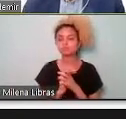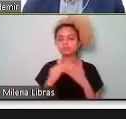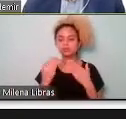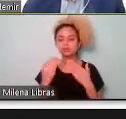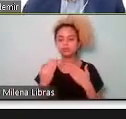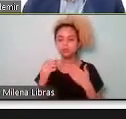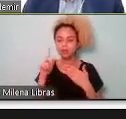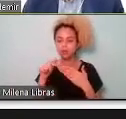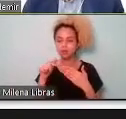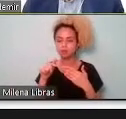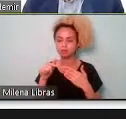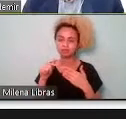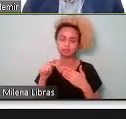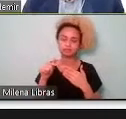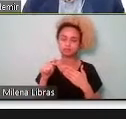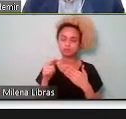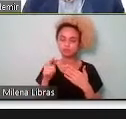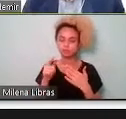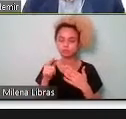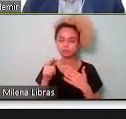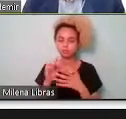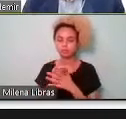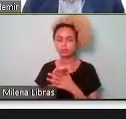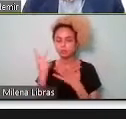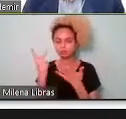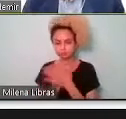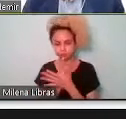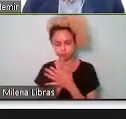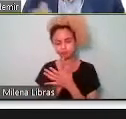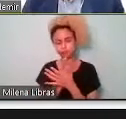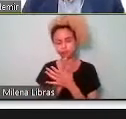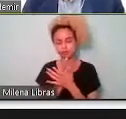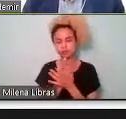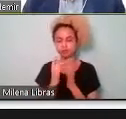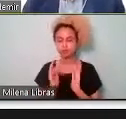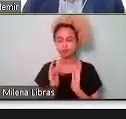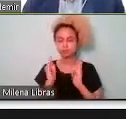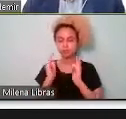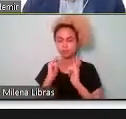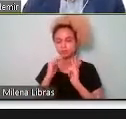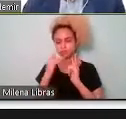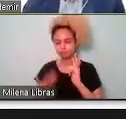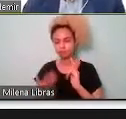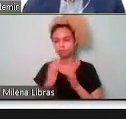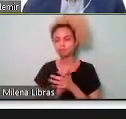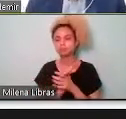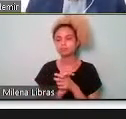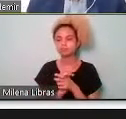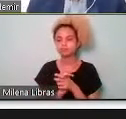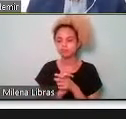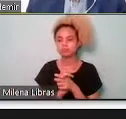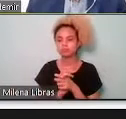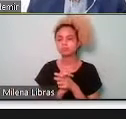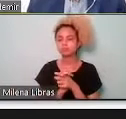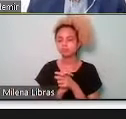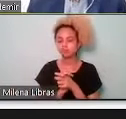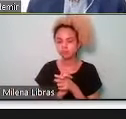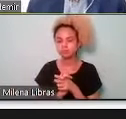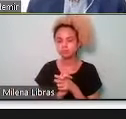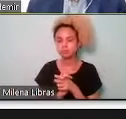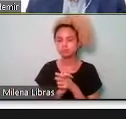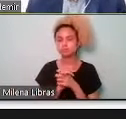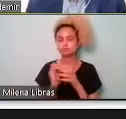torção, né, nessa edificação, e veio tombar esse prédio, né, essa torre, chamada de